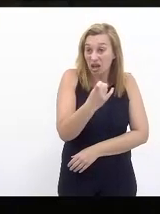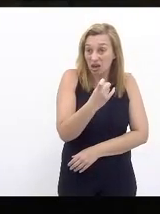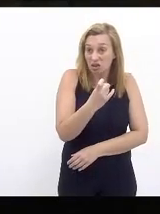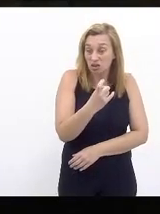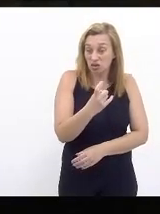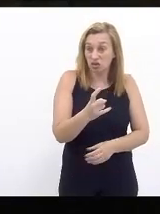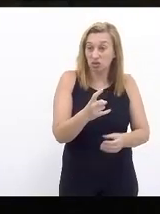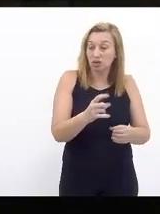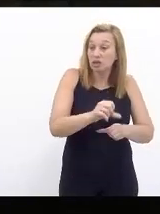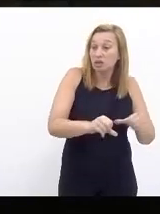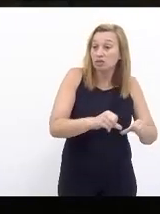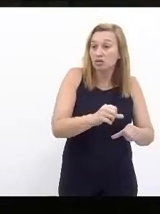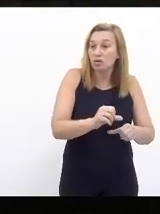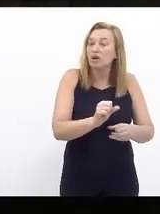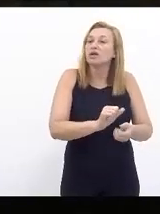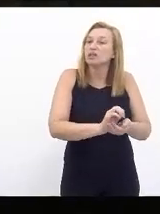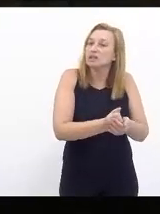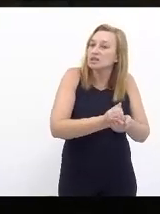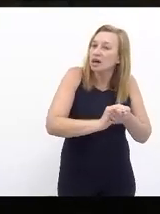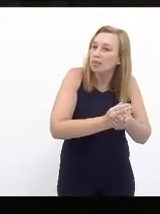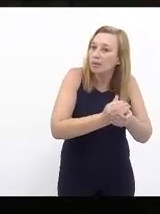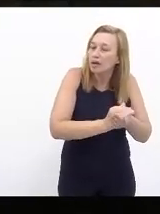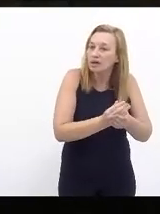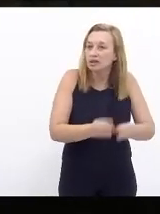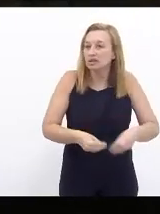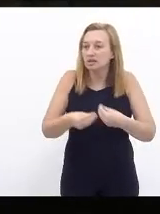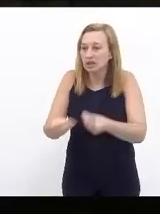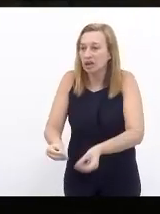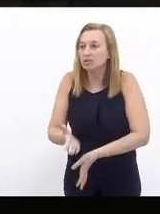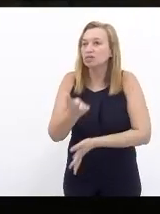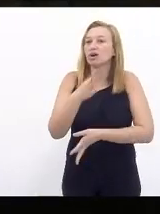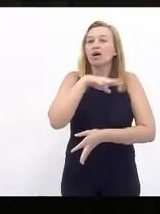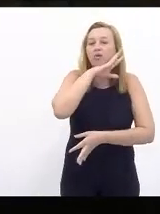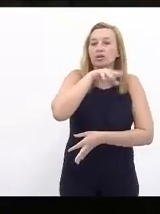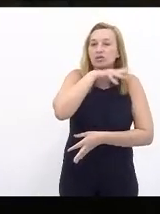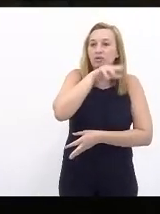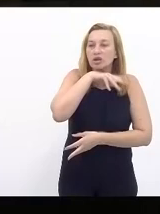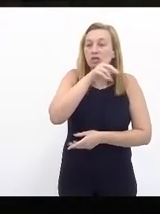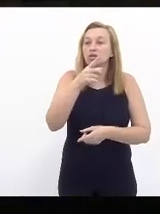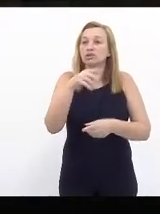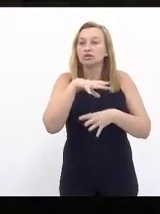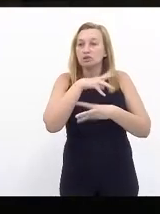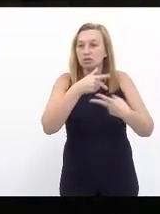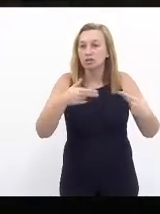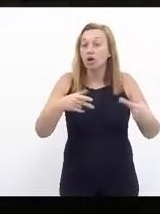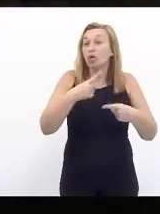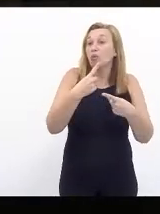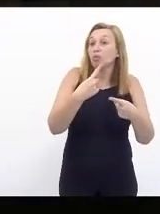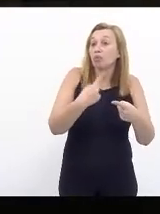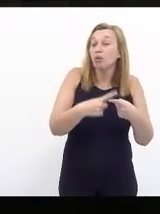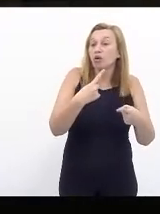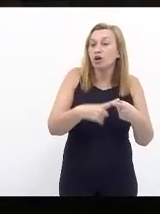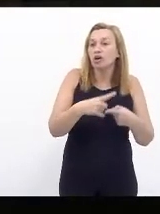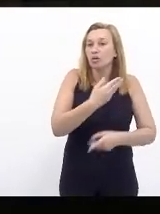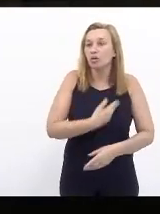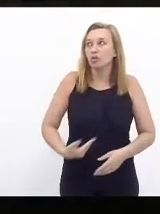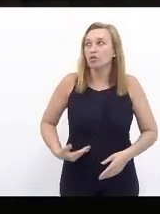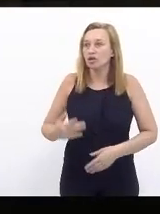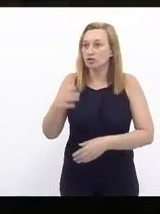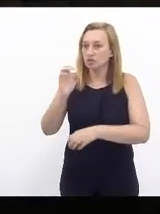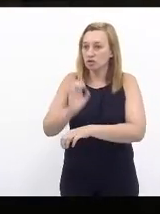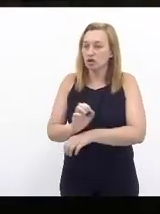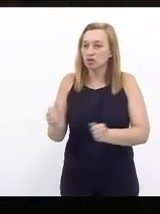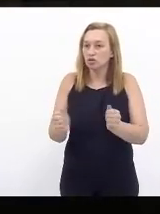em sabão, que seriam dados a animais, porque o governo do estado, junto com o